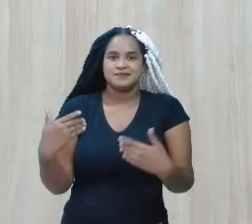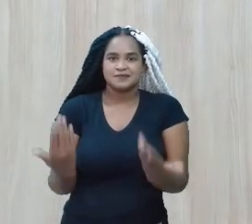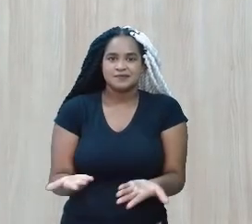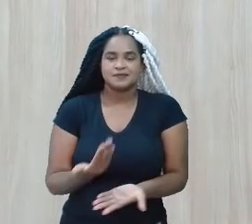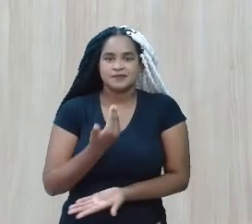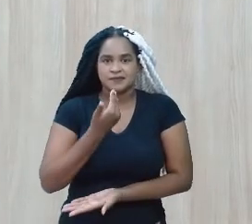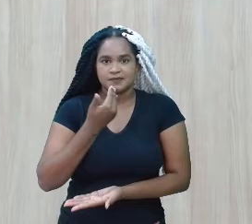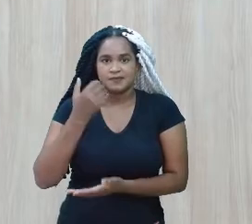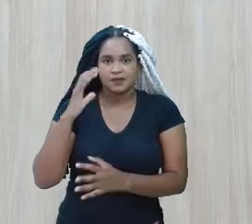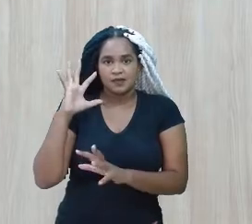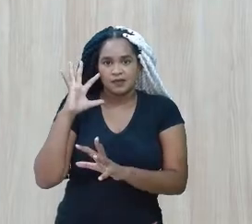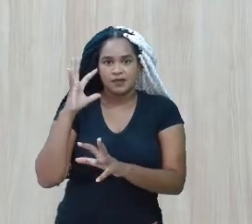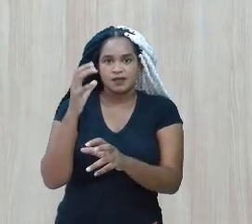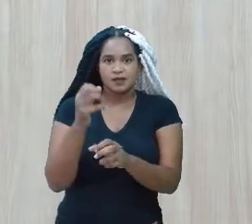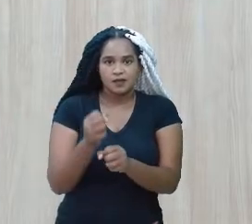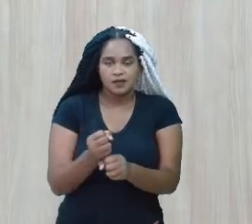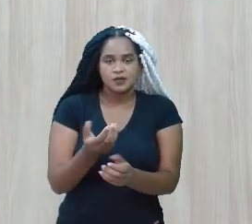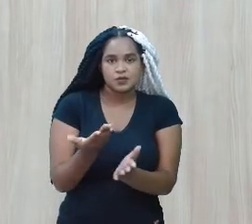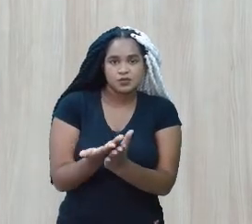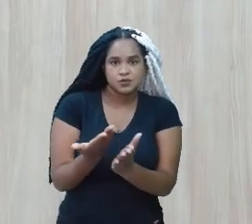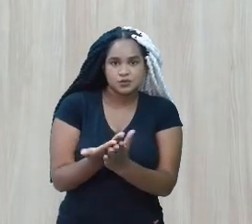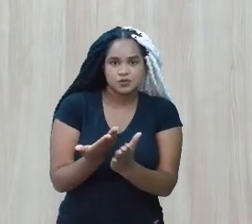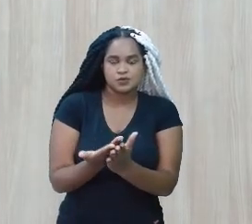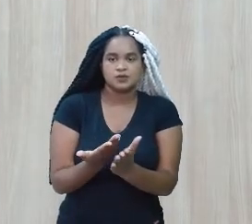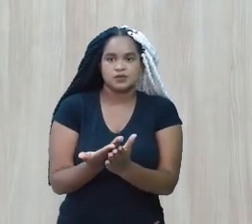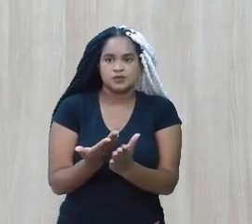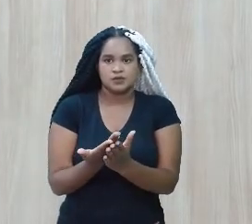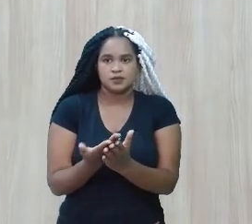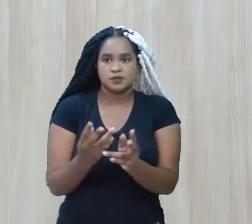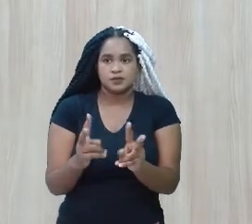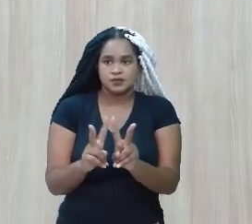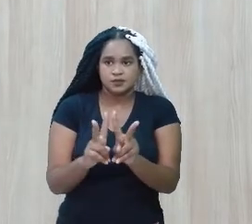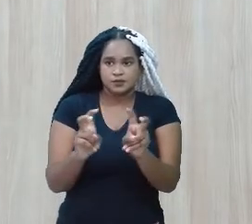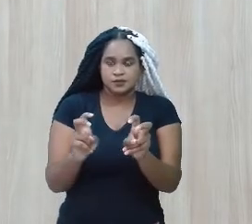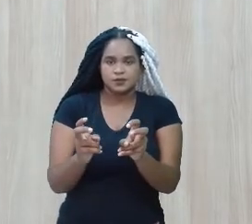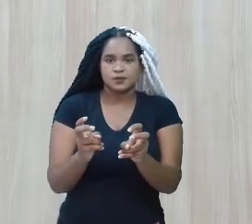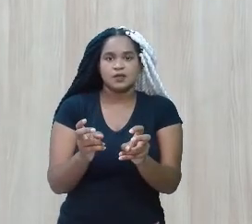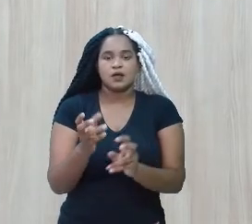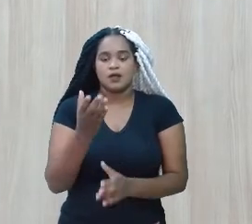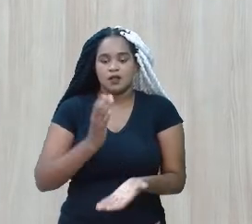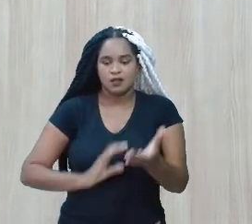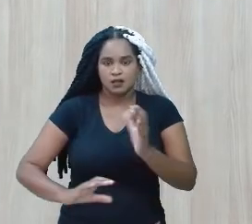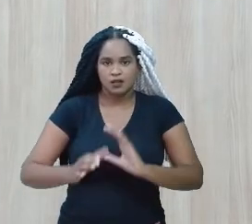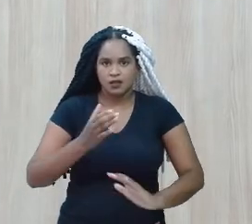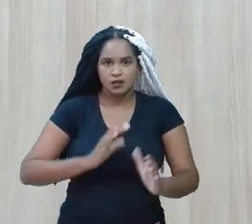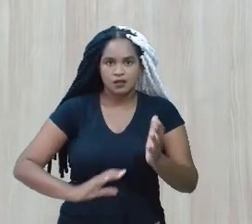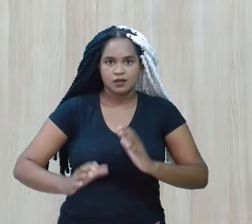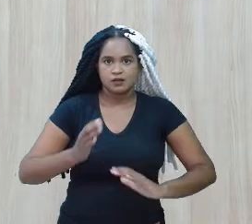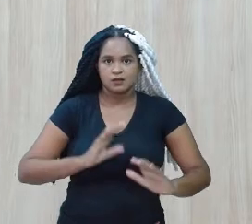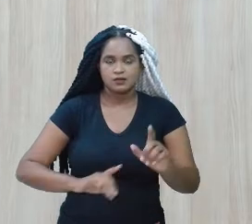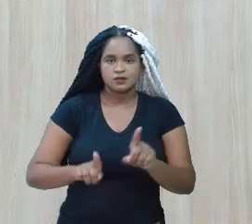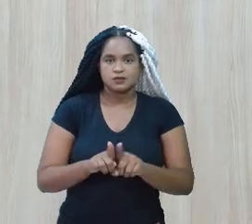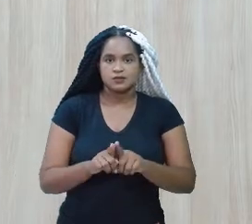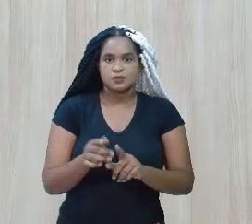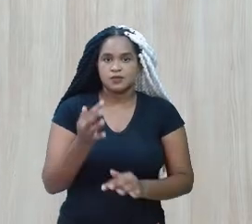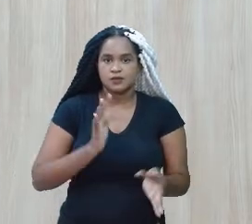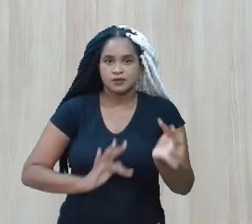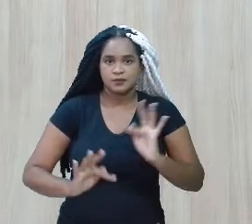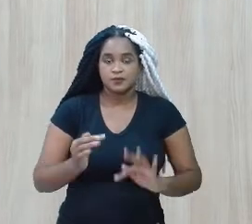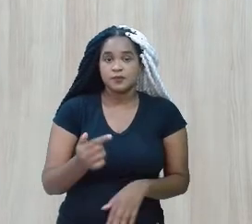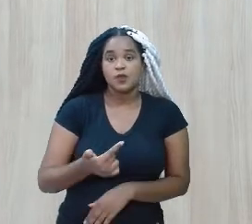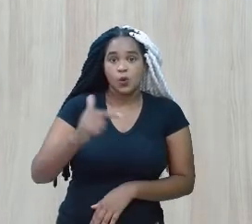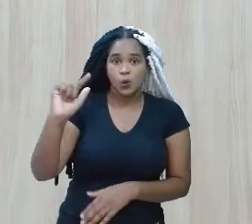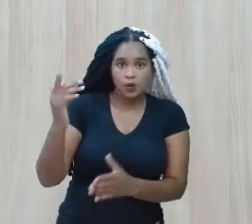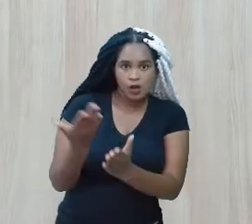esta aula, revendo esta aula de lendas e estaremos vendo a aula de fábula em uma